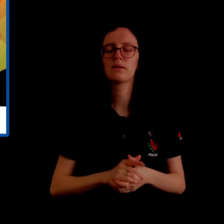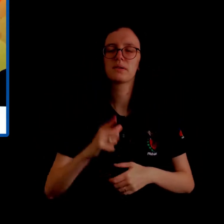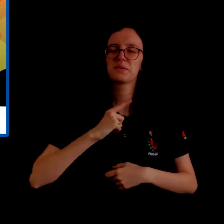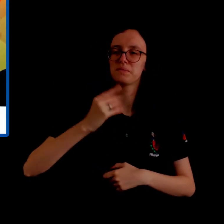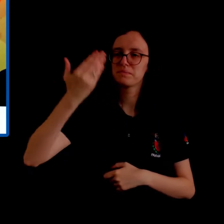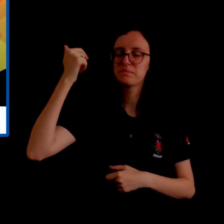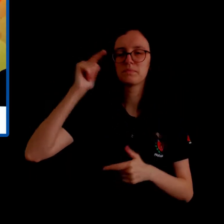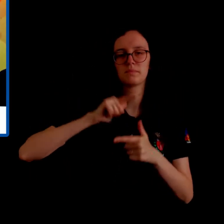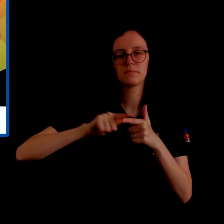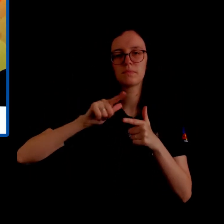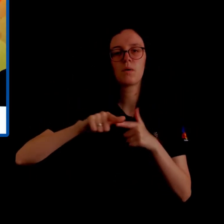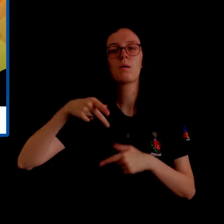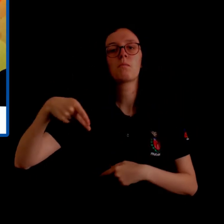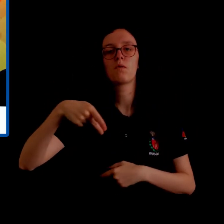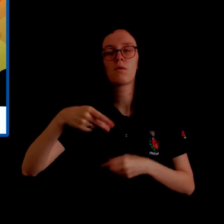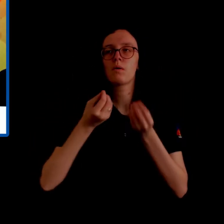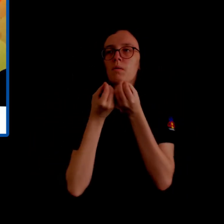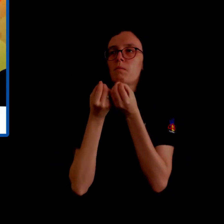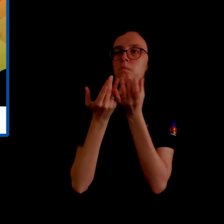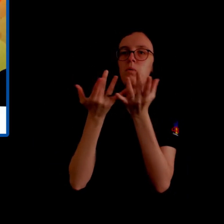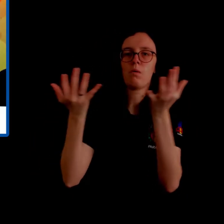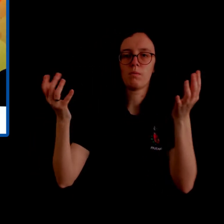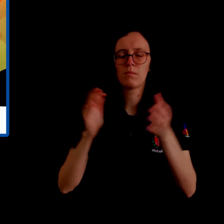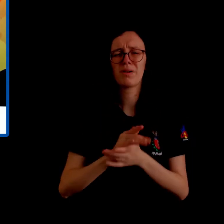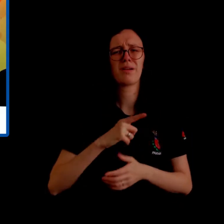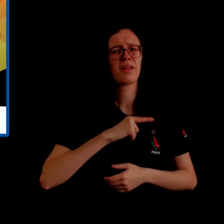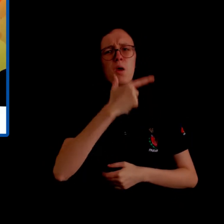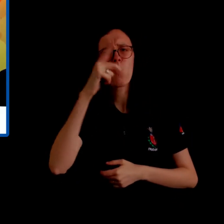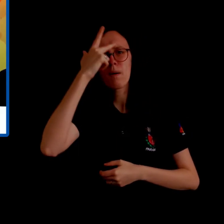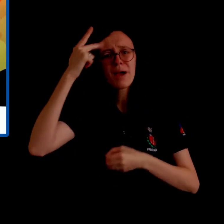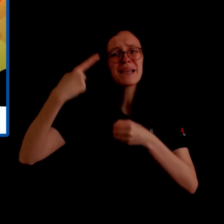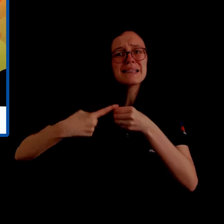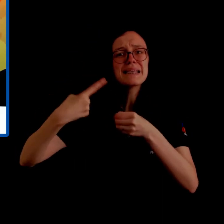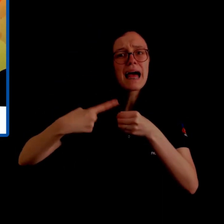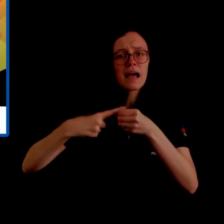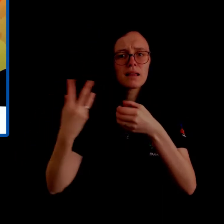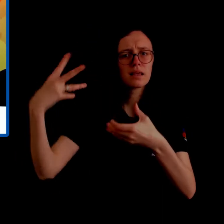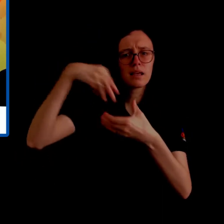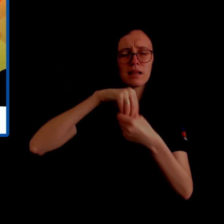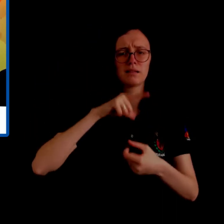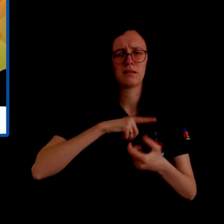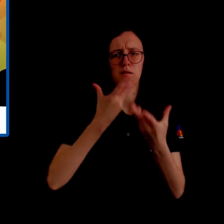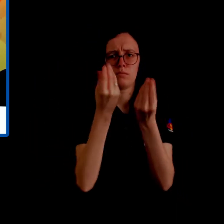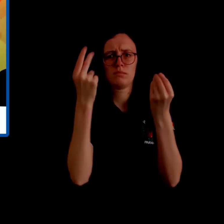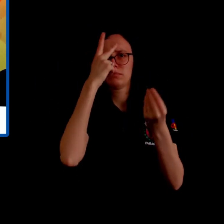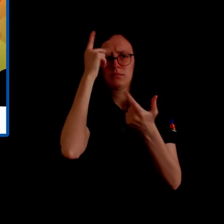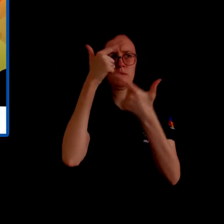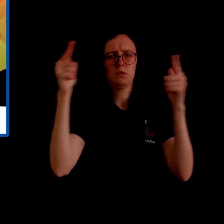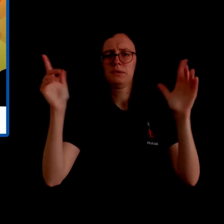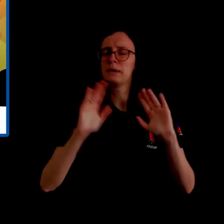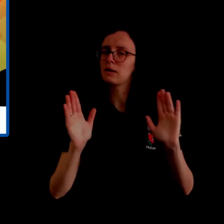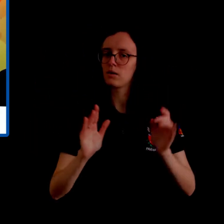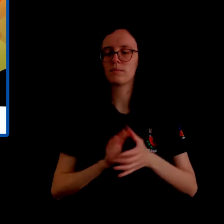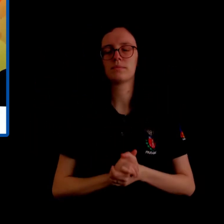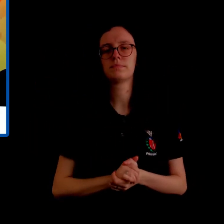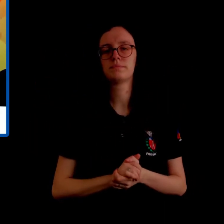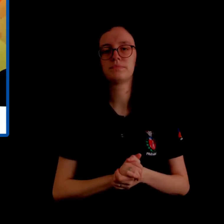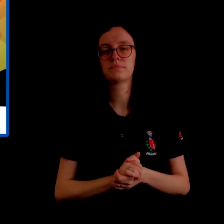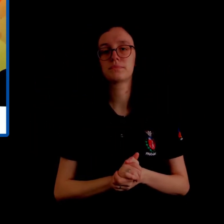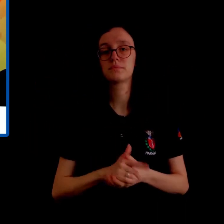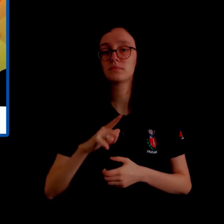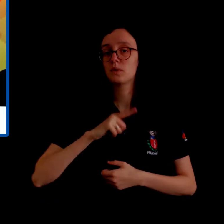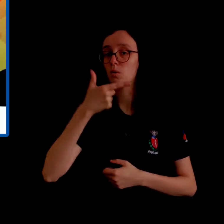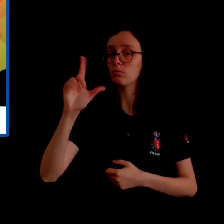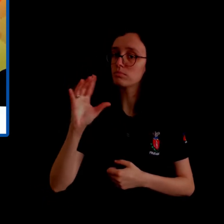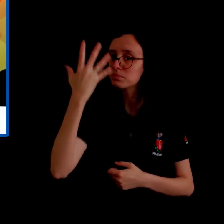professor que espalhou o código da turma, tinham pessoas de outras cidades na turma do professor, tá? Uma outra coisa que está acontecendo,